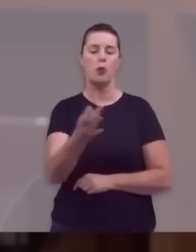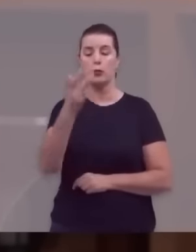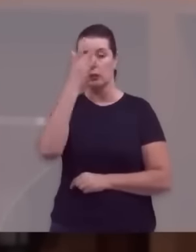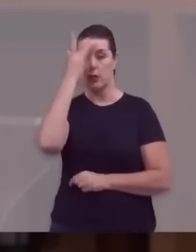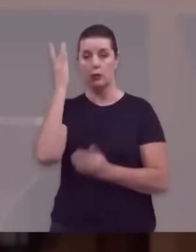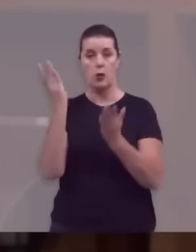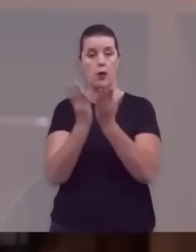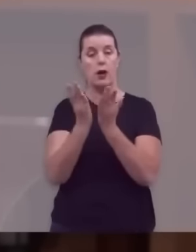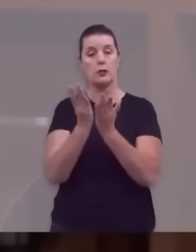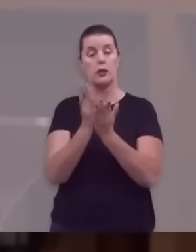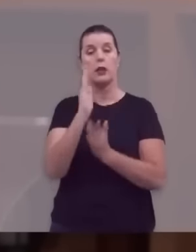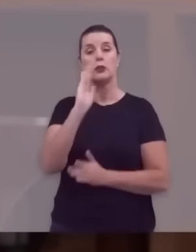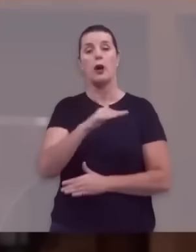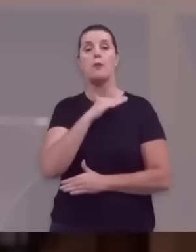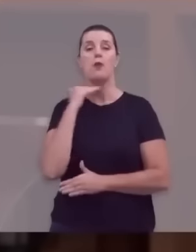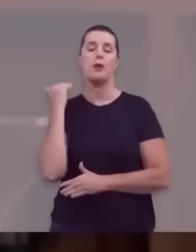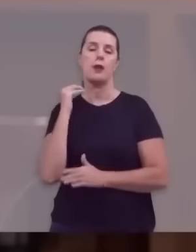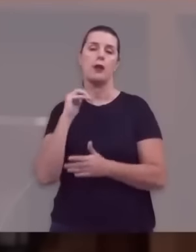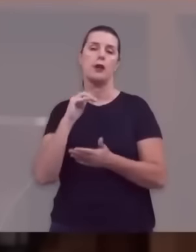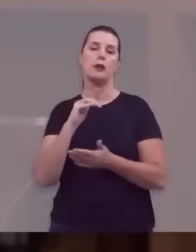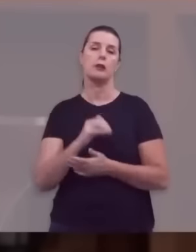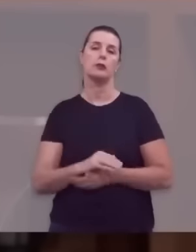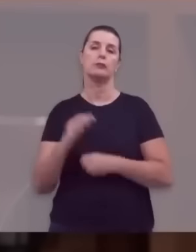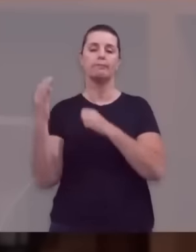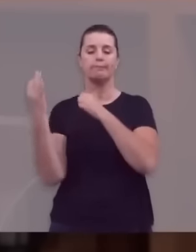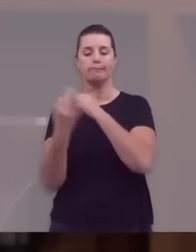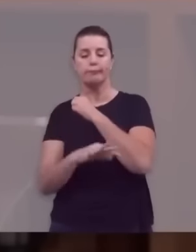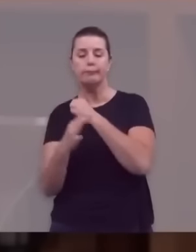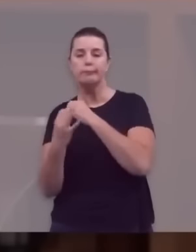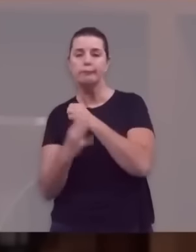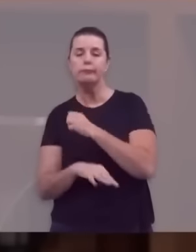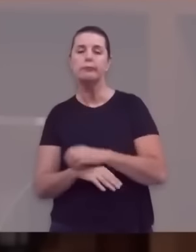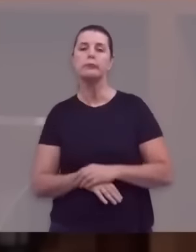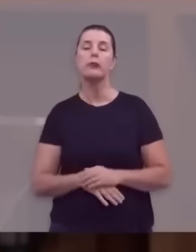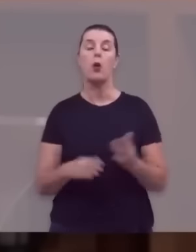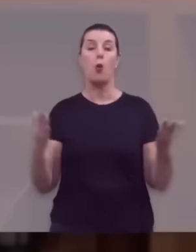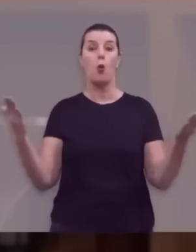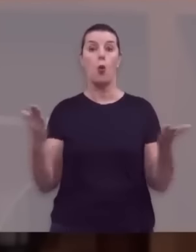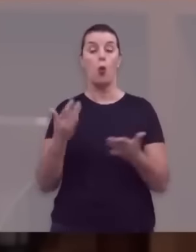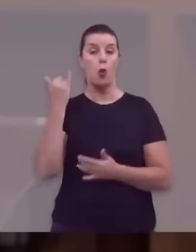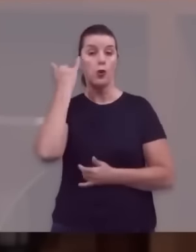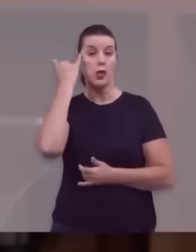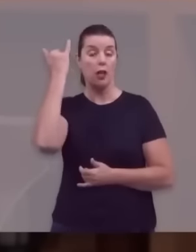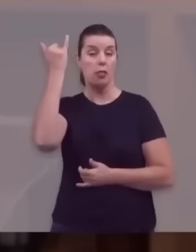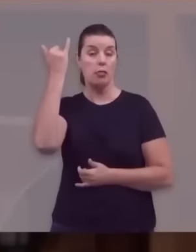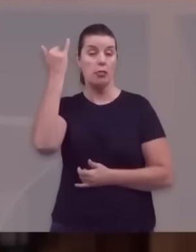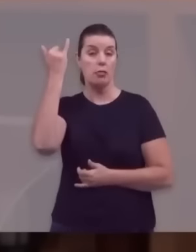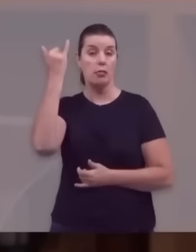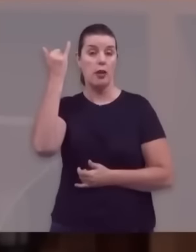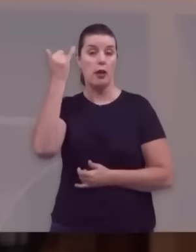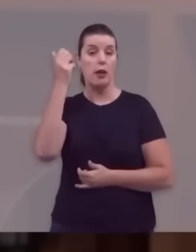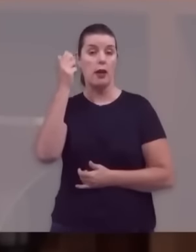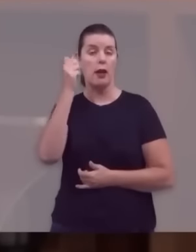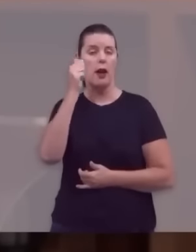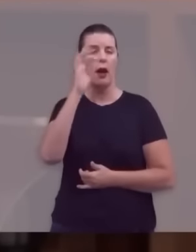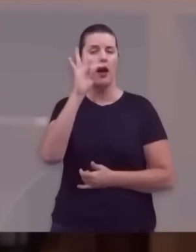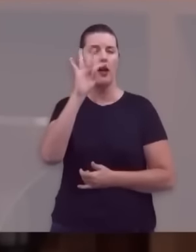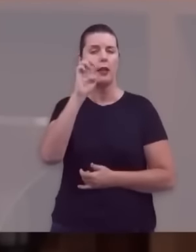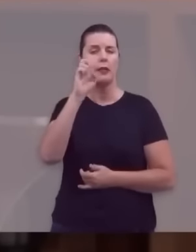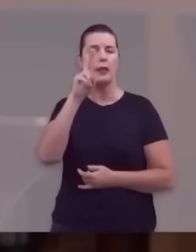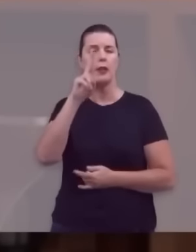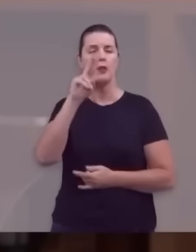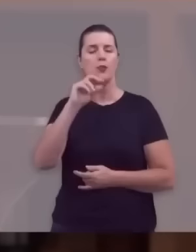mortos e torturados ainda hoje as ideologias ateístas perigosas nocivas